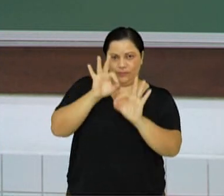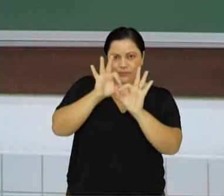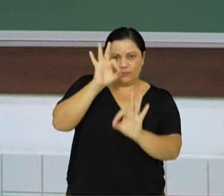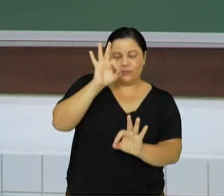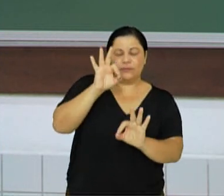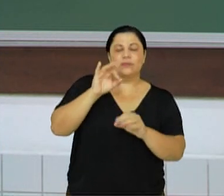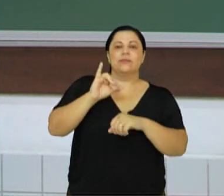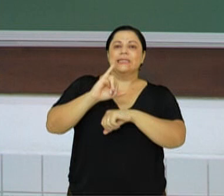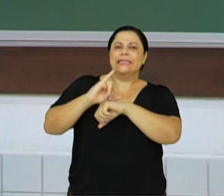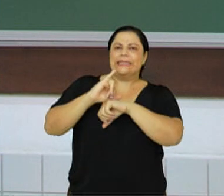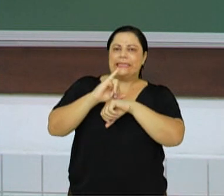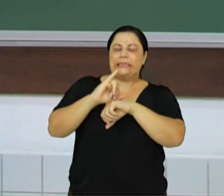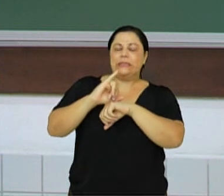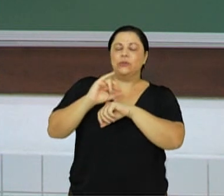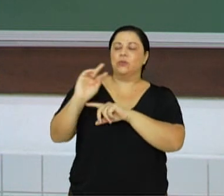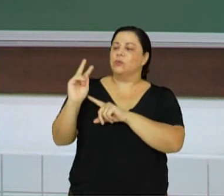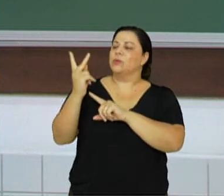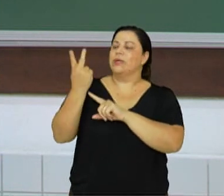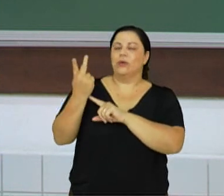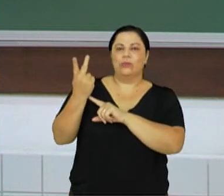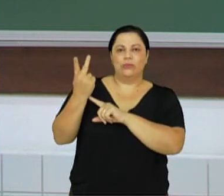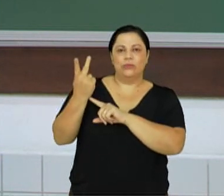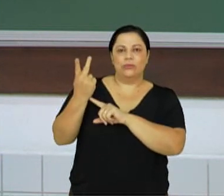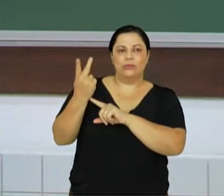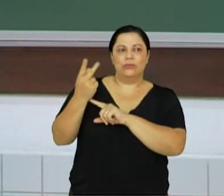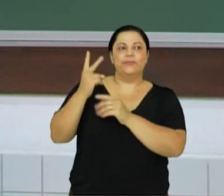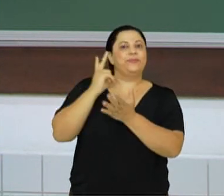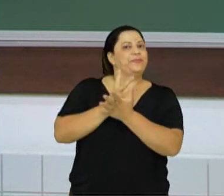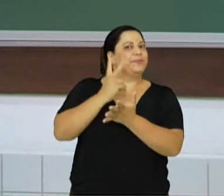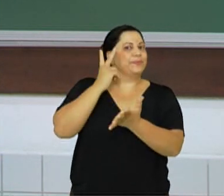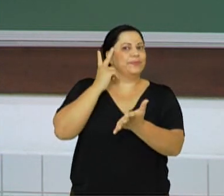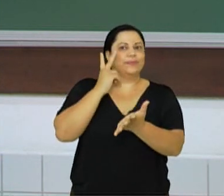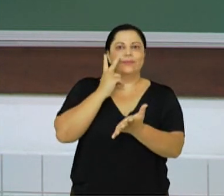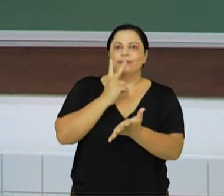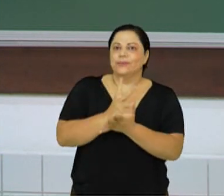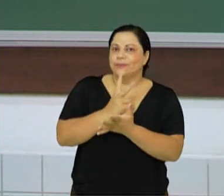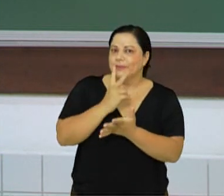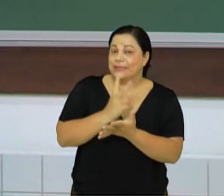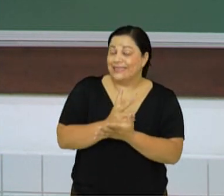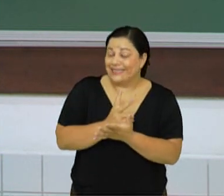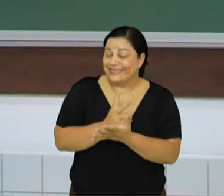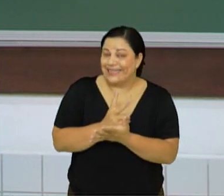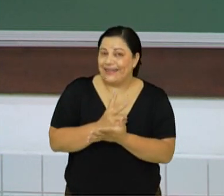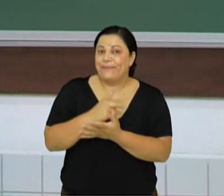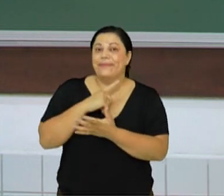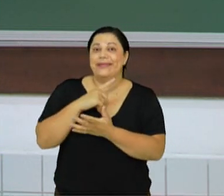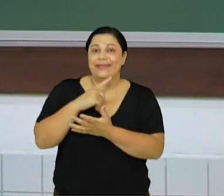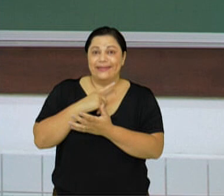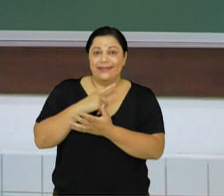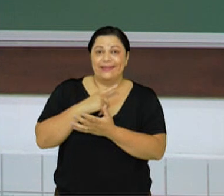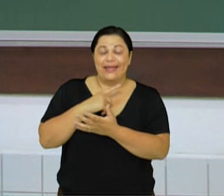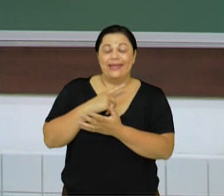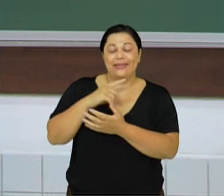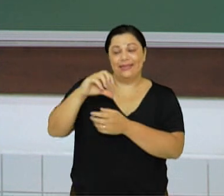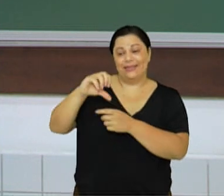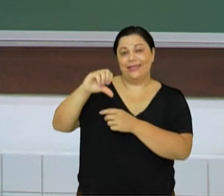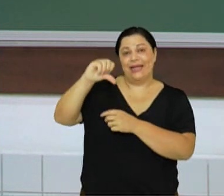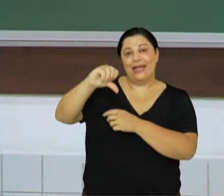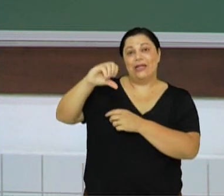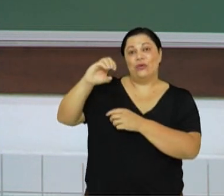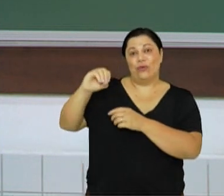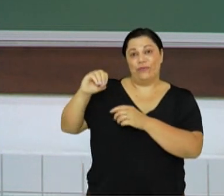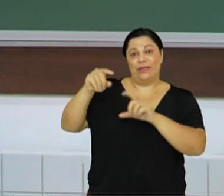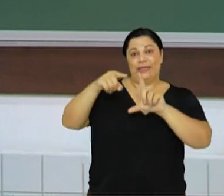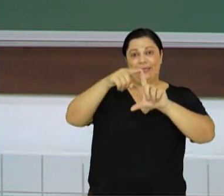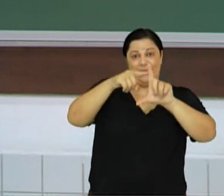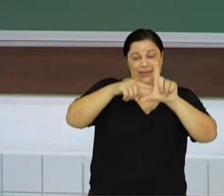centro, é a altura. Porque a altura sempre, gravem isso, tem que formar 90 graus com a